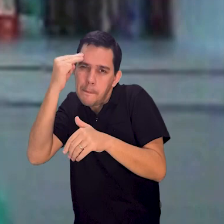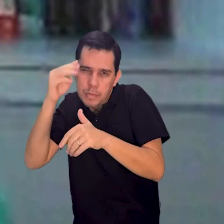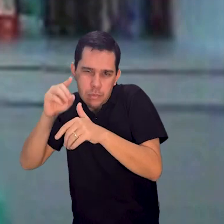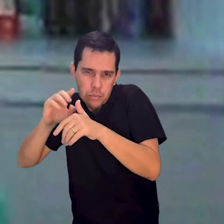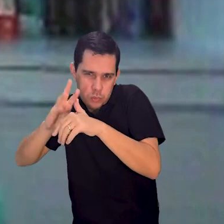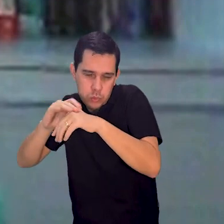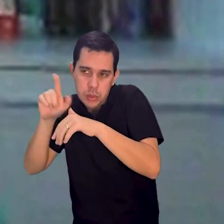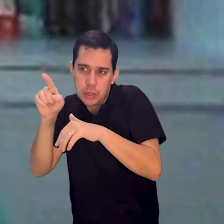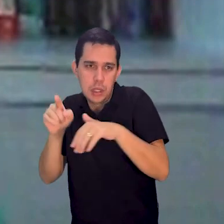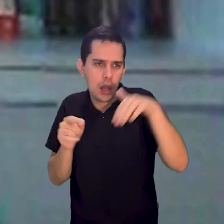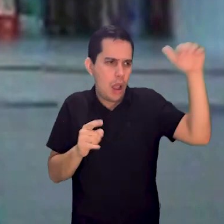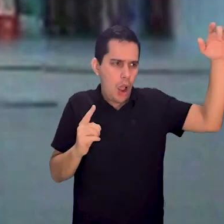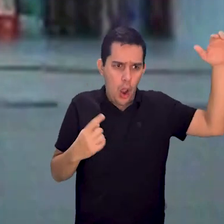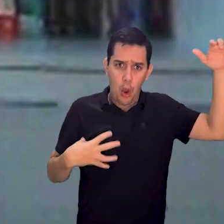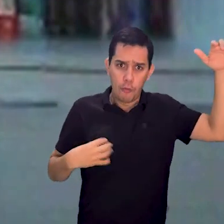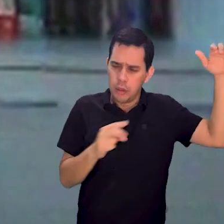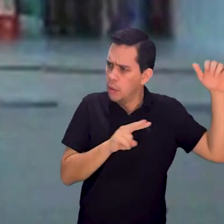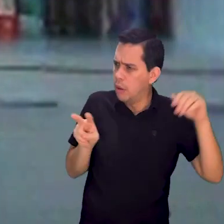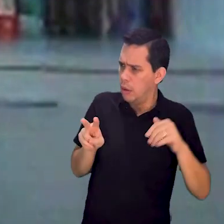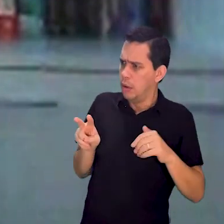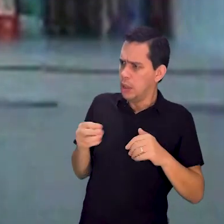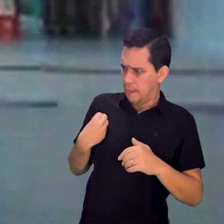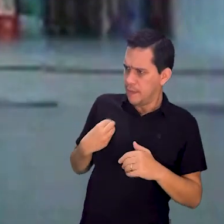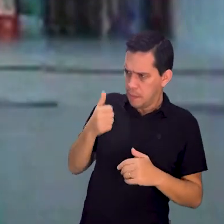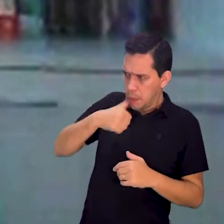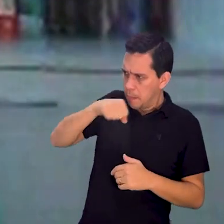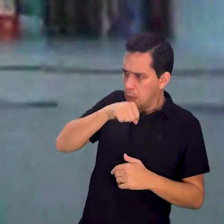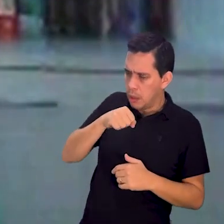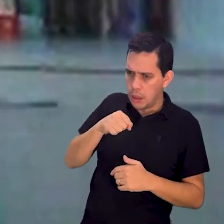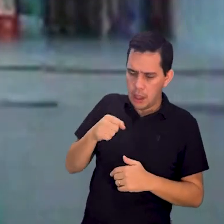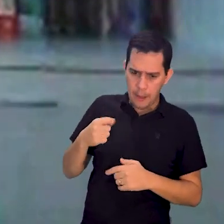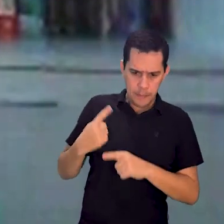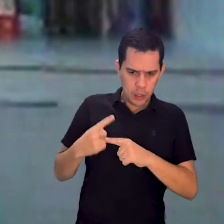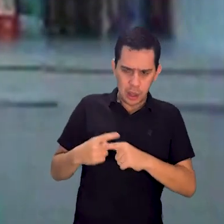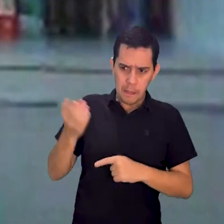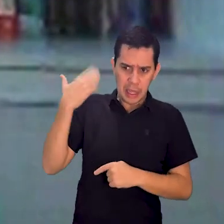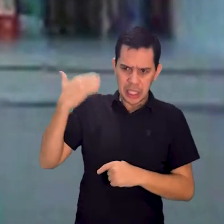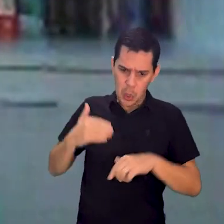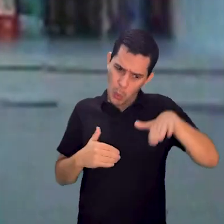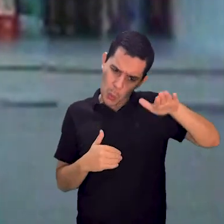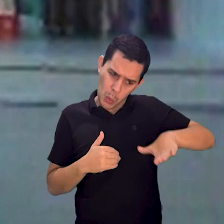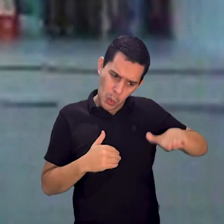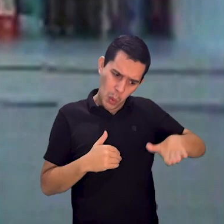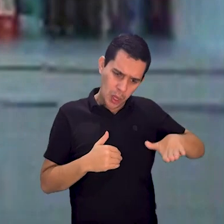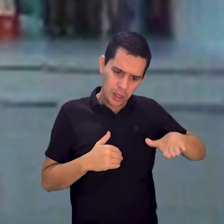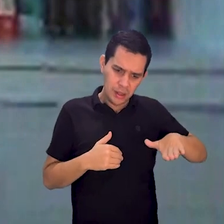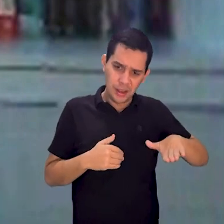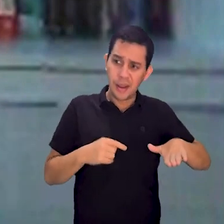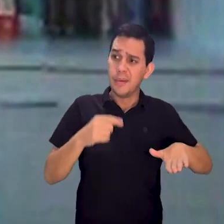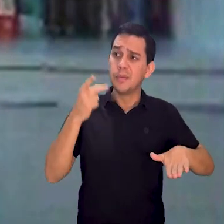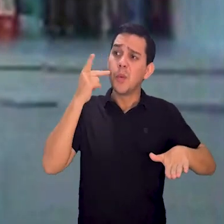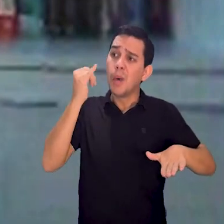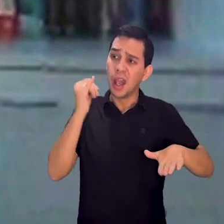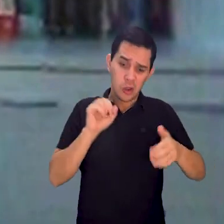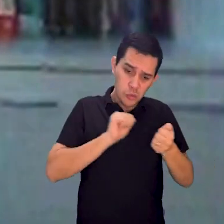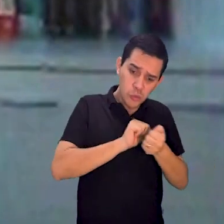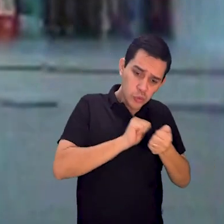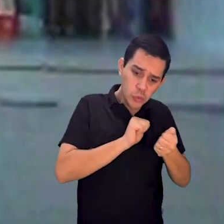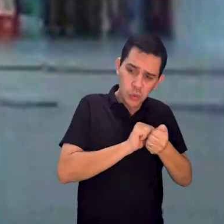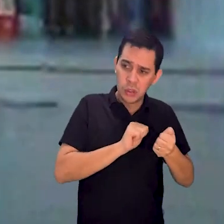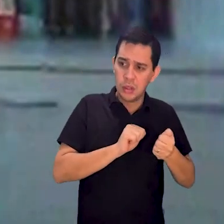era paciente psiquiátrica, provavelmente sem tratamento. O pai falou que morreu. Sua mãe morreu. Na verdade, a mãe estava